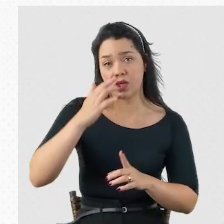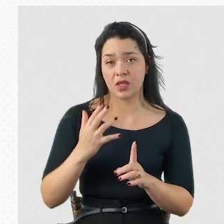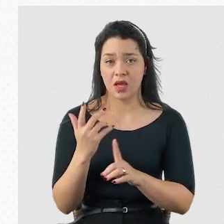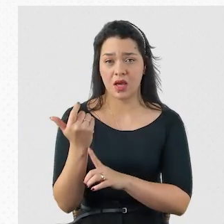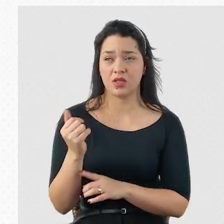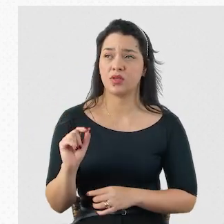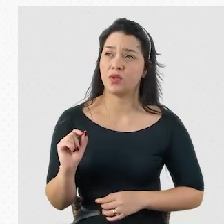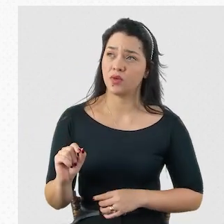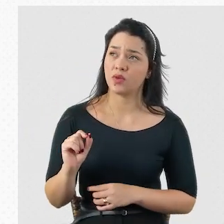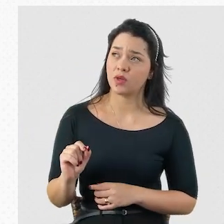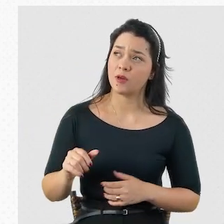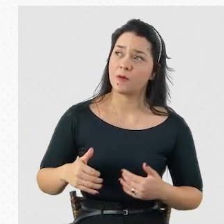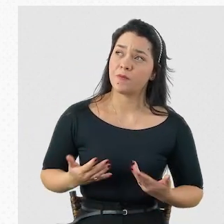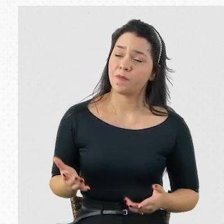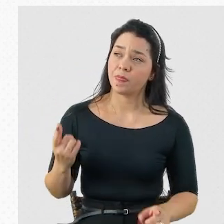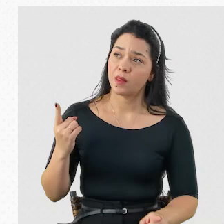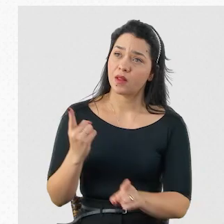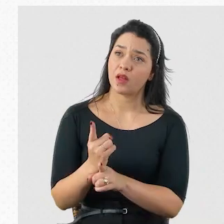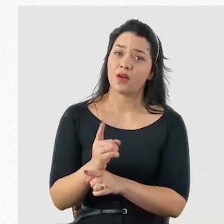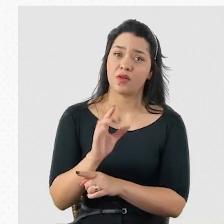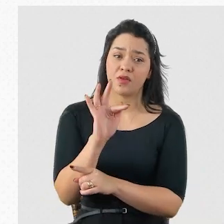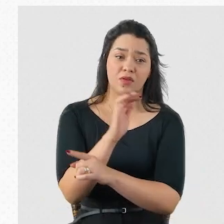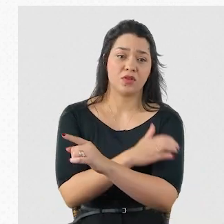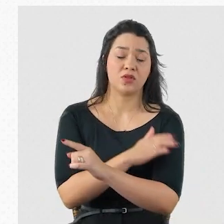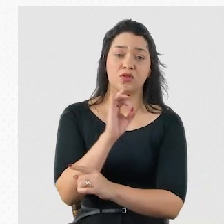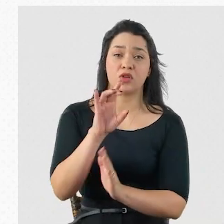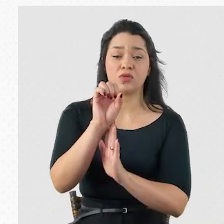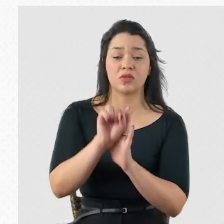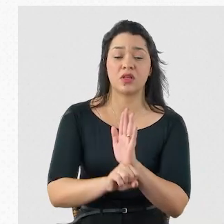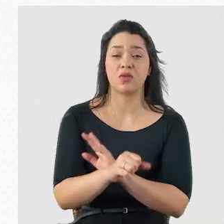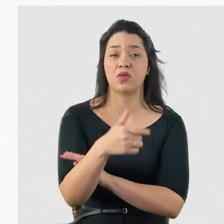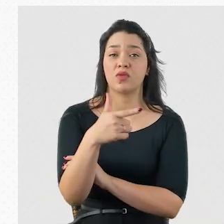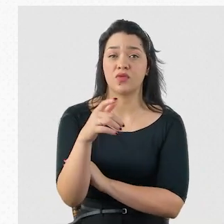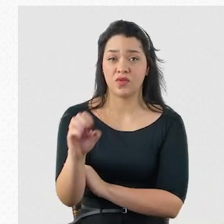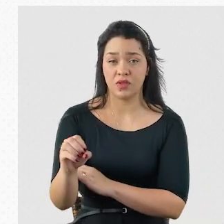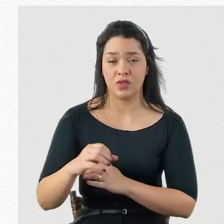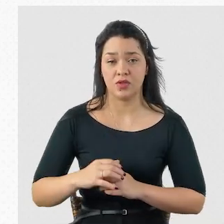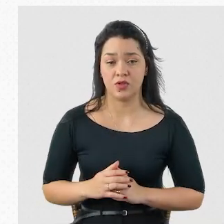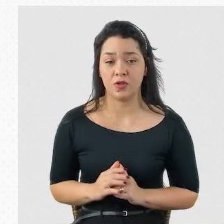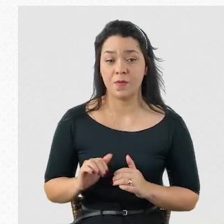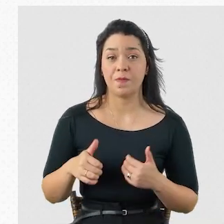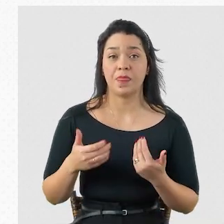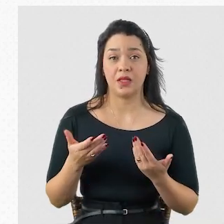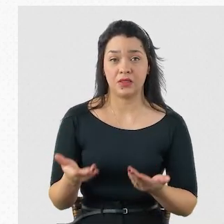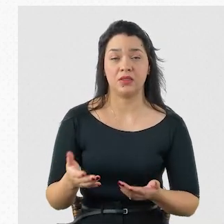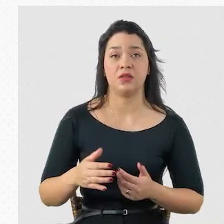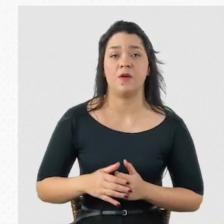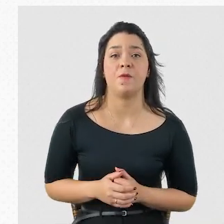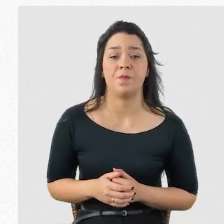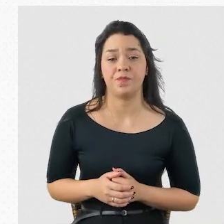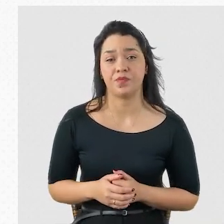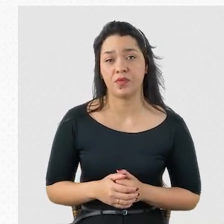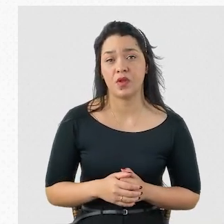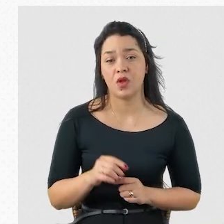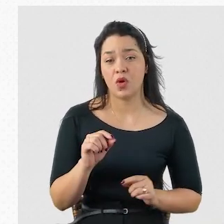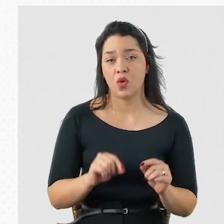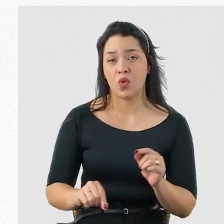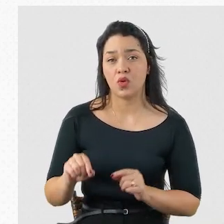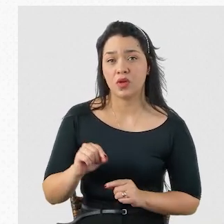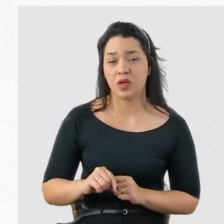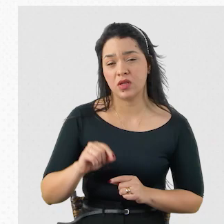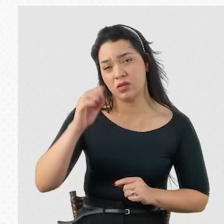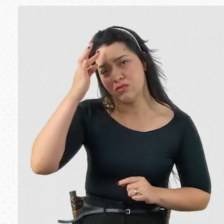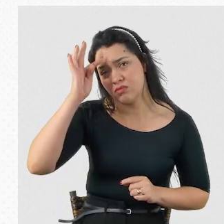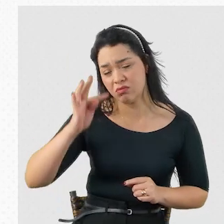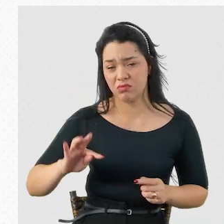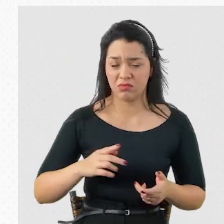vai começar a achar figuras femininas já só no século XX. Então, a corrente de feminismos